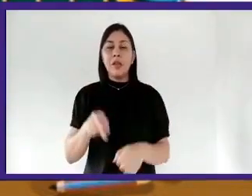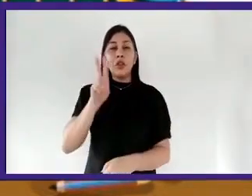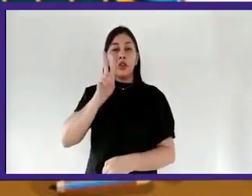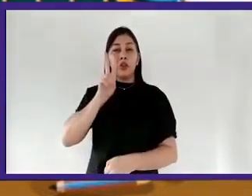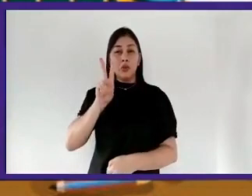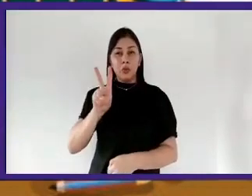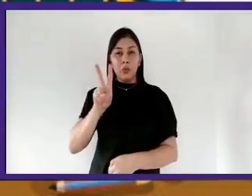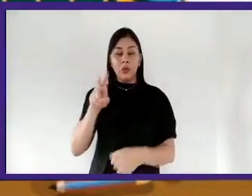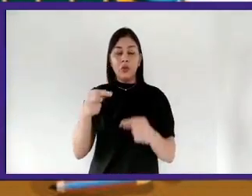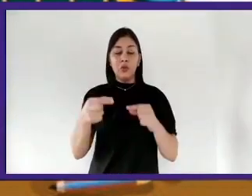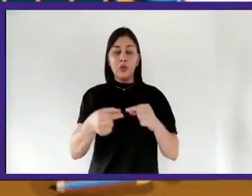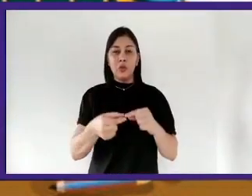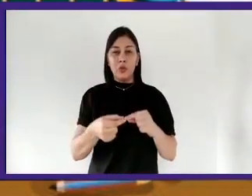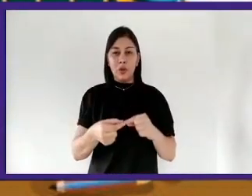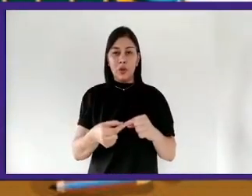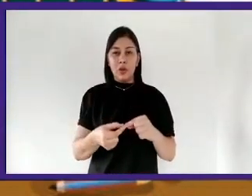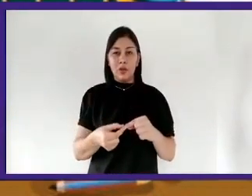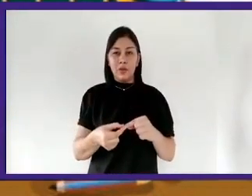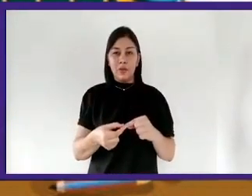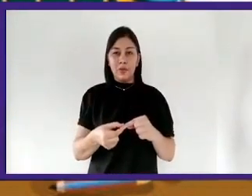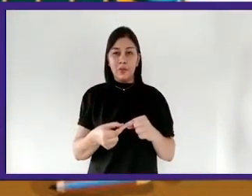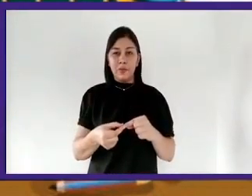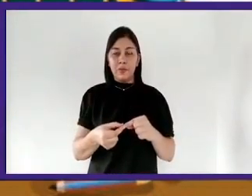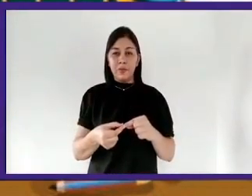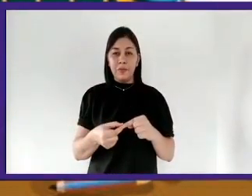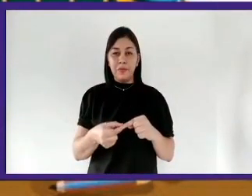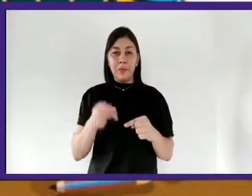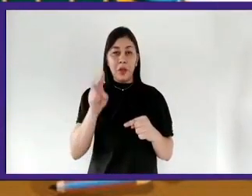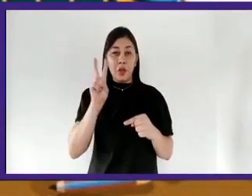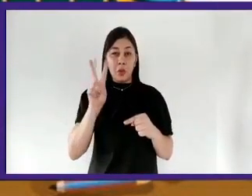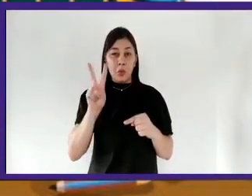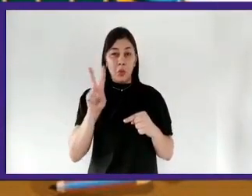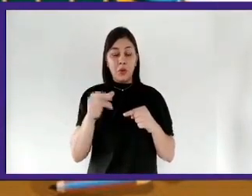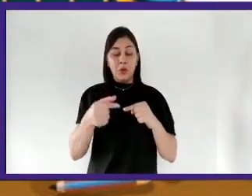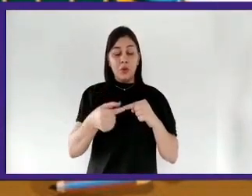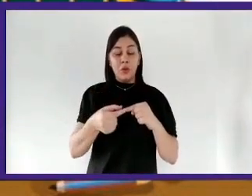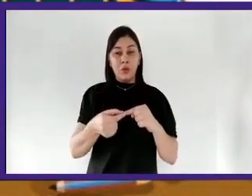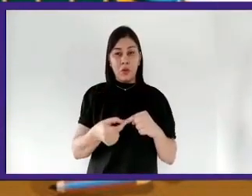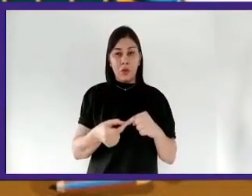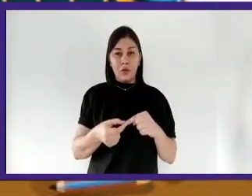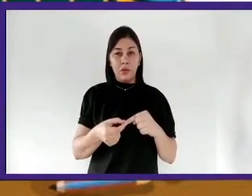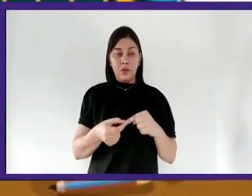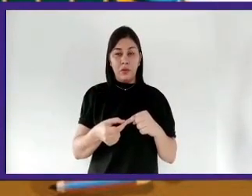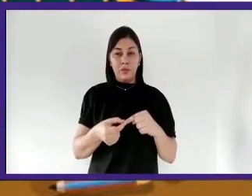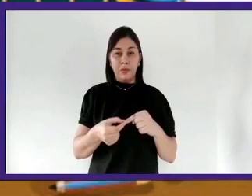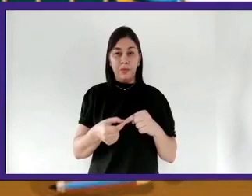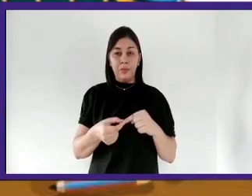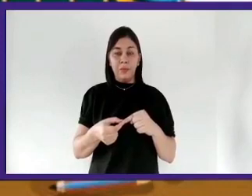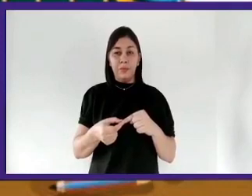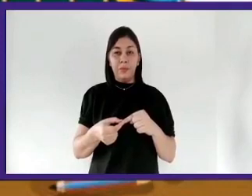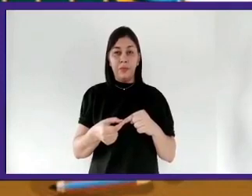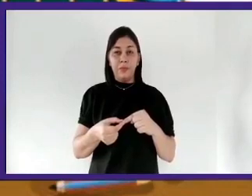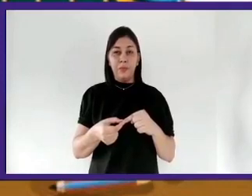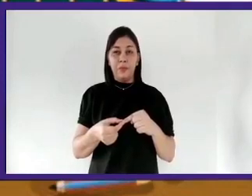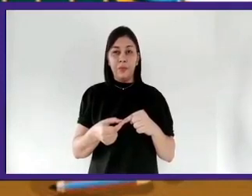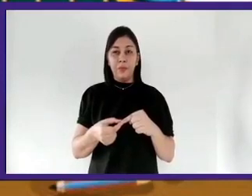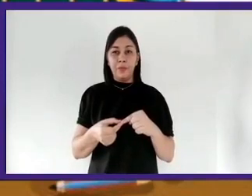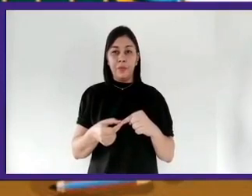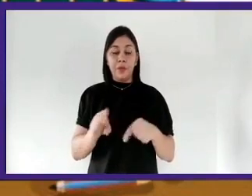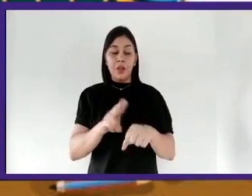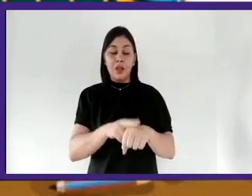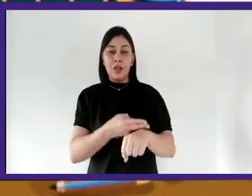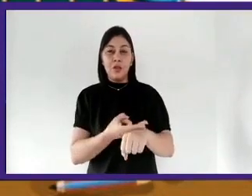de duas colheres de sopa, duas colheres de sopa, você pode usar,